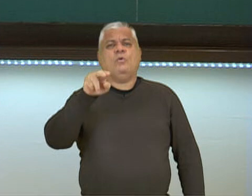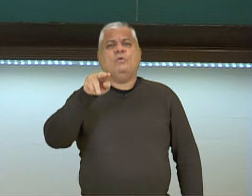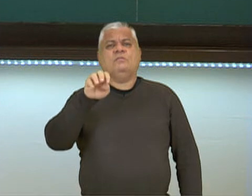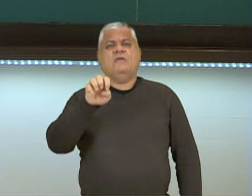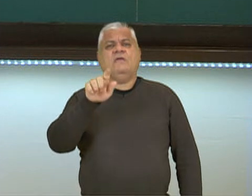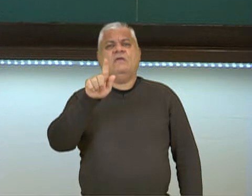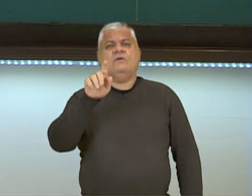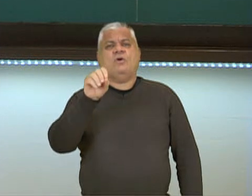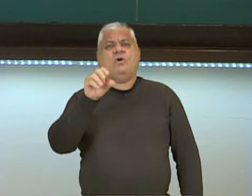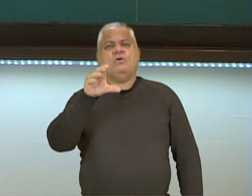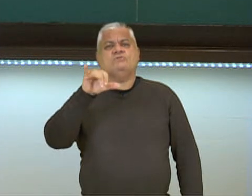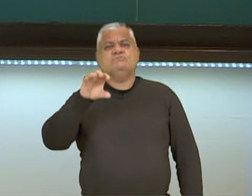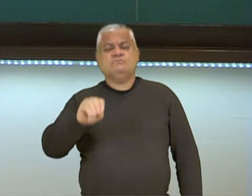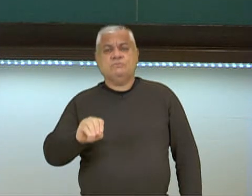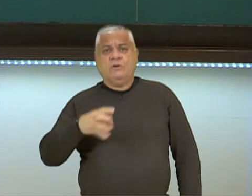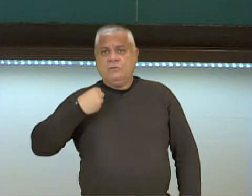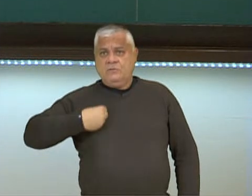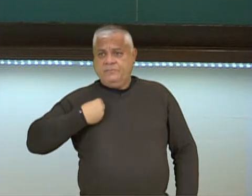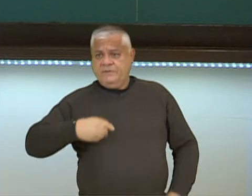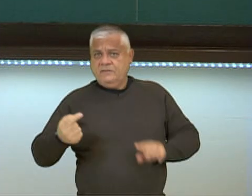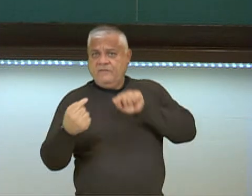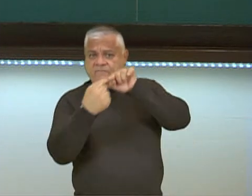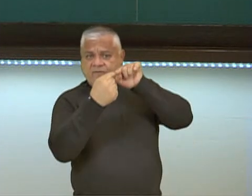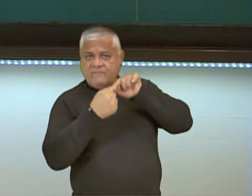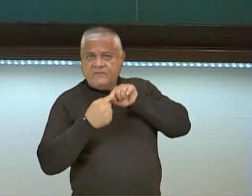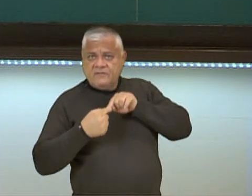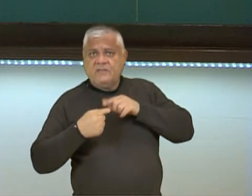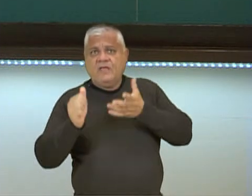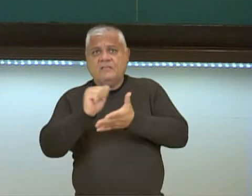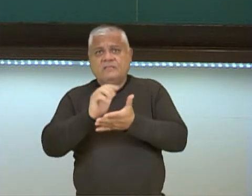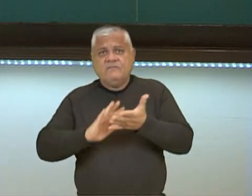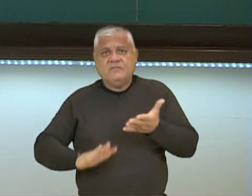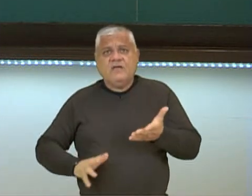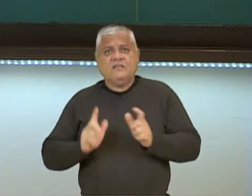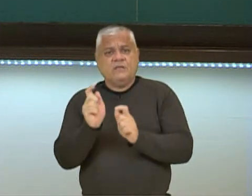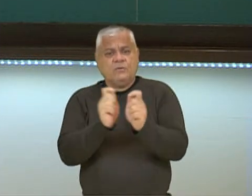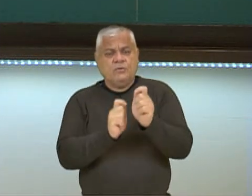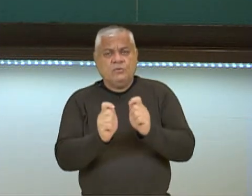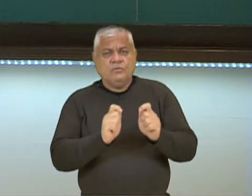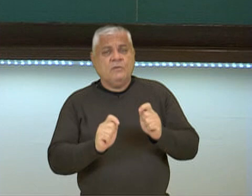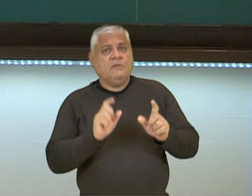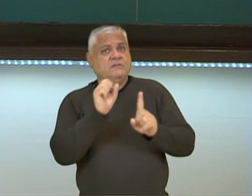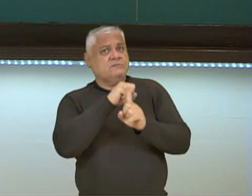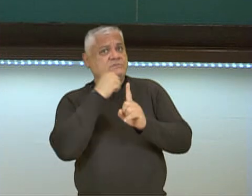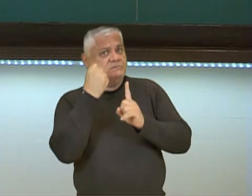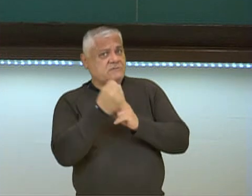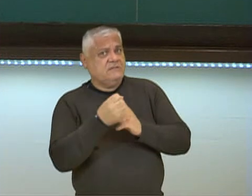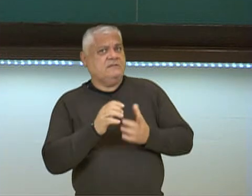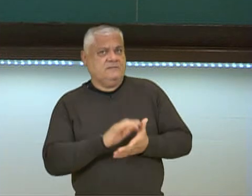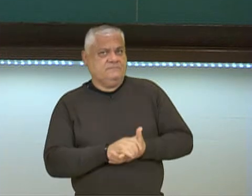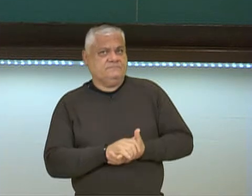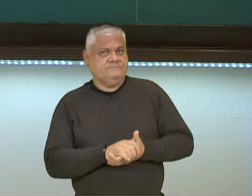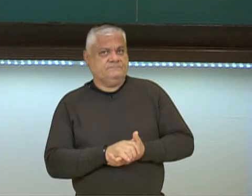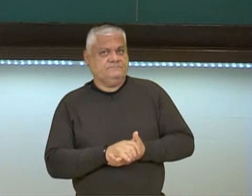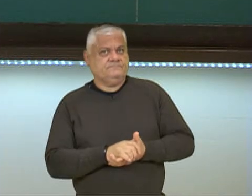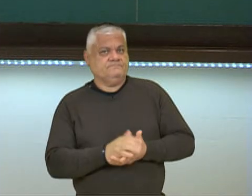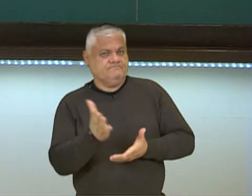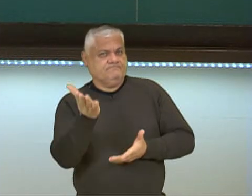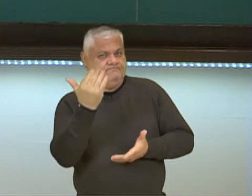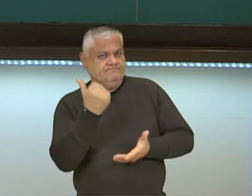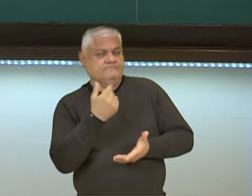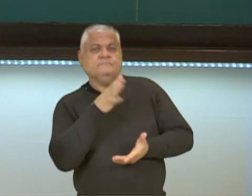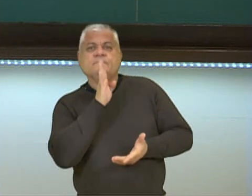com a nossa realidade ou que tem a ver com as atividades econômicas da sociedade como um todo. Então,